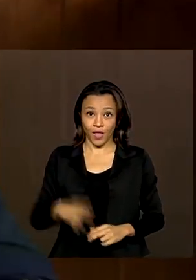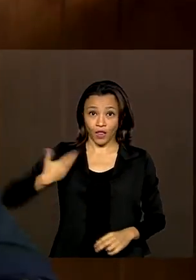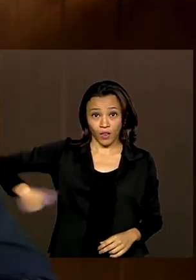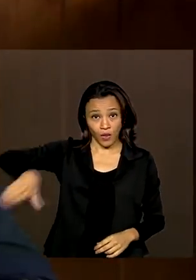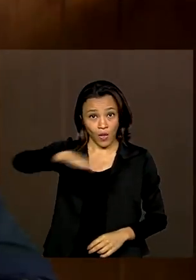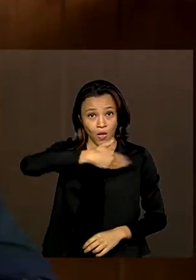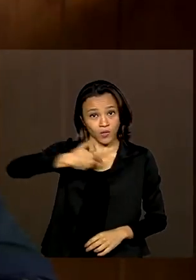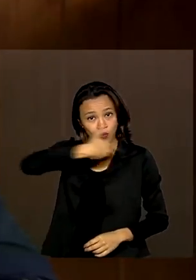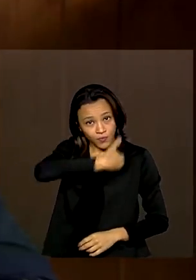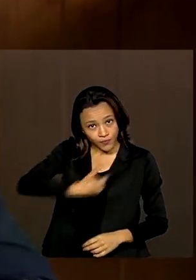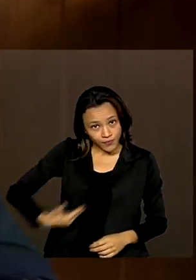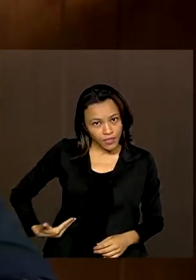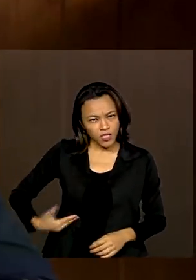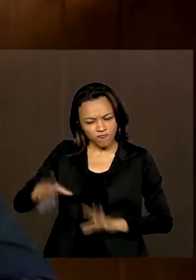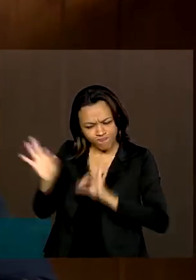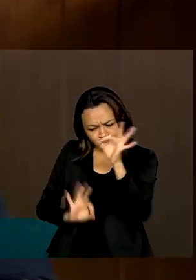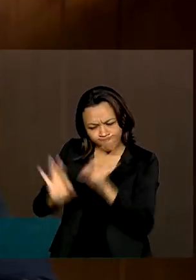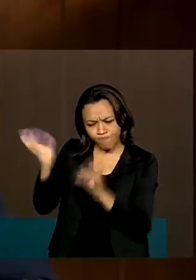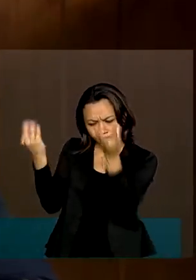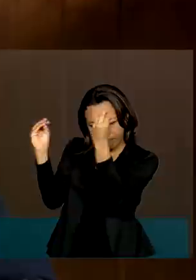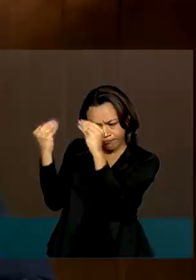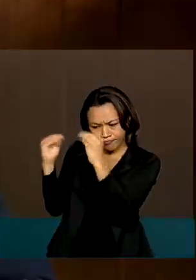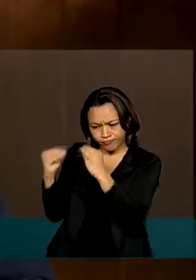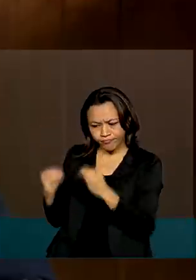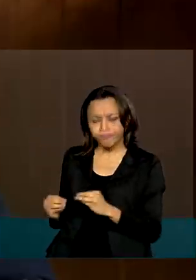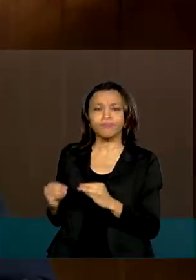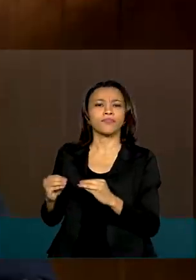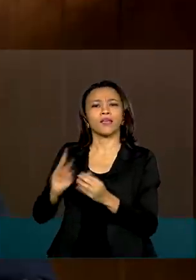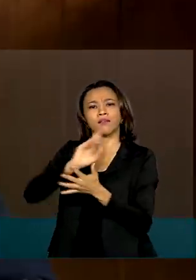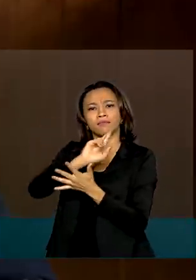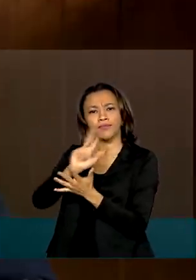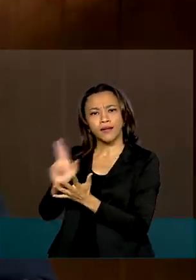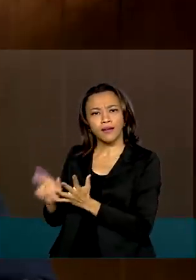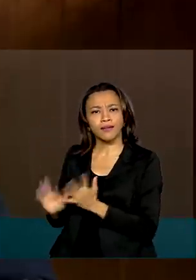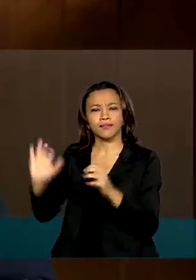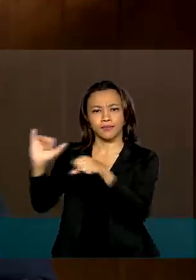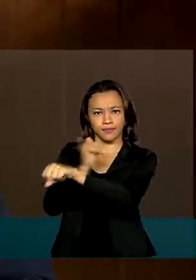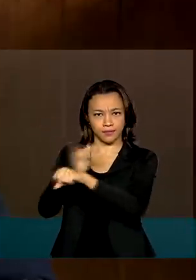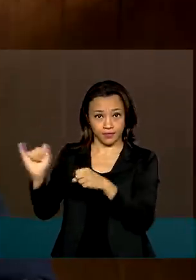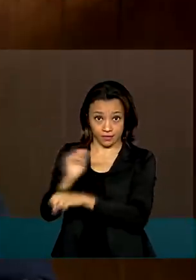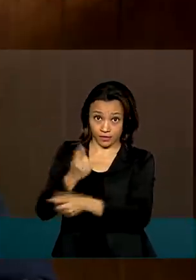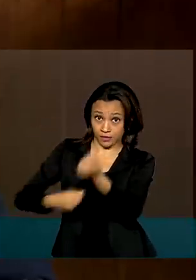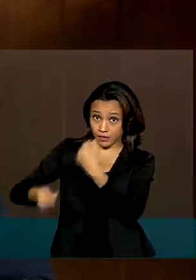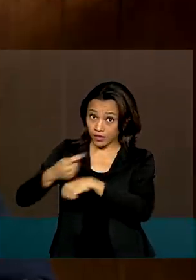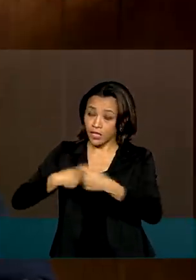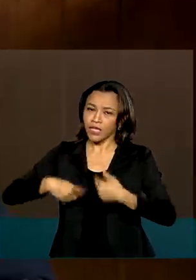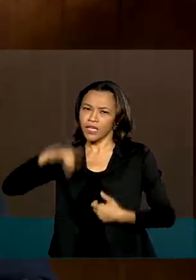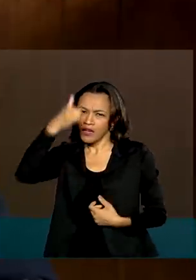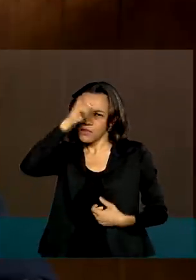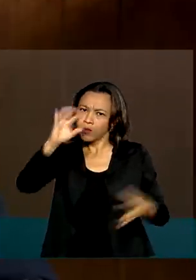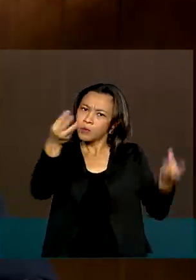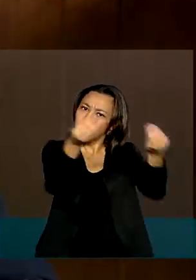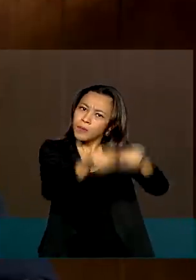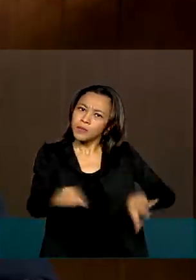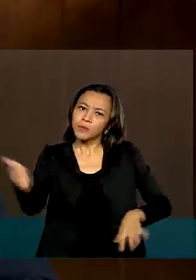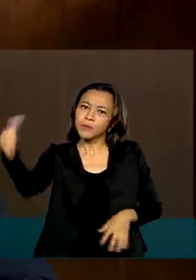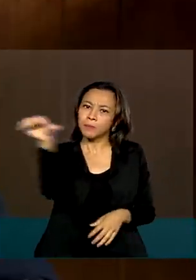governo, de forma arrojada, implementou várias medidas econômicas que evitaram o mal maior.